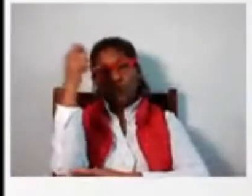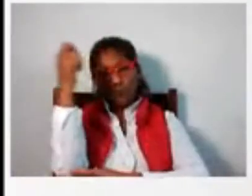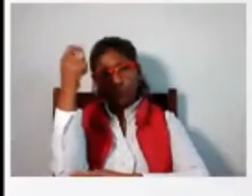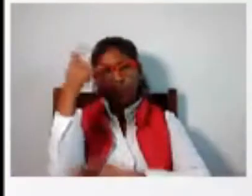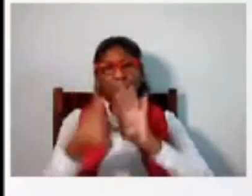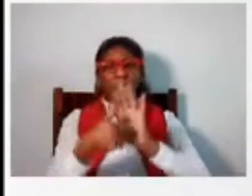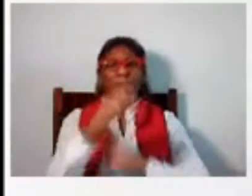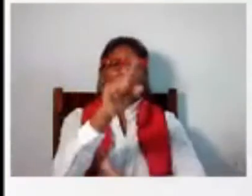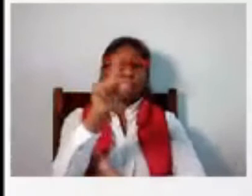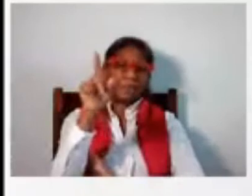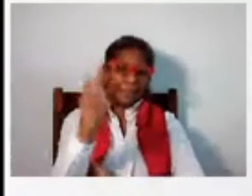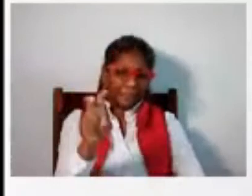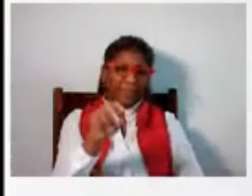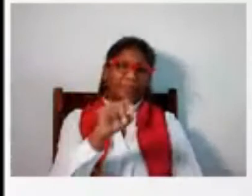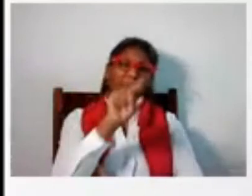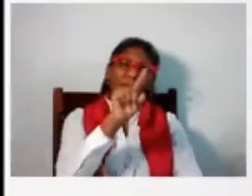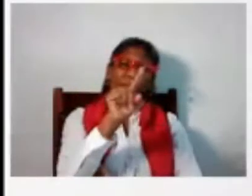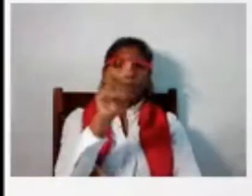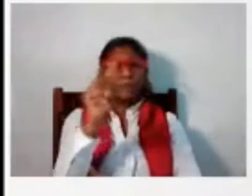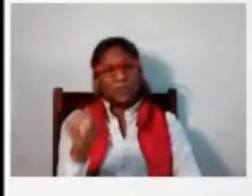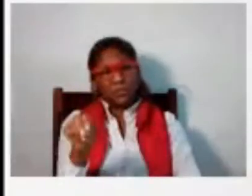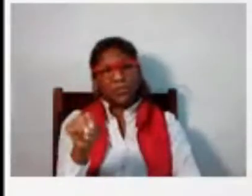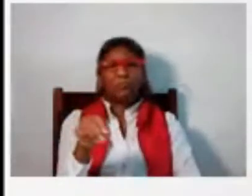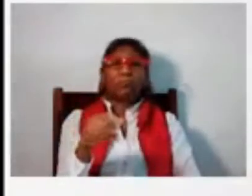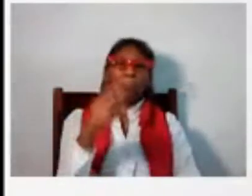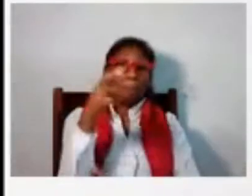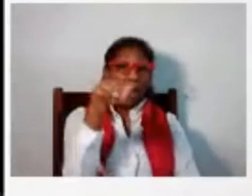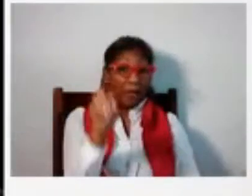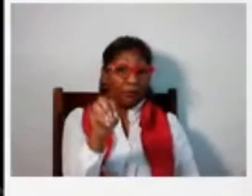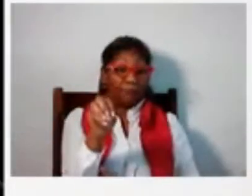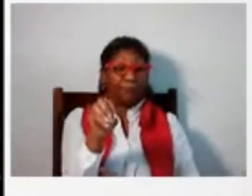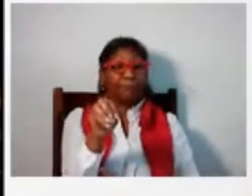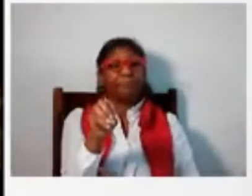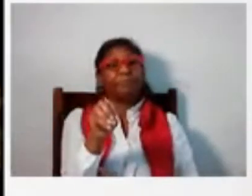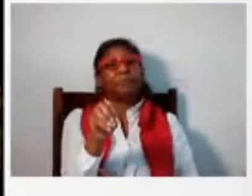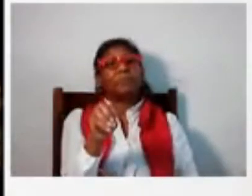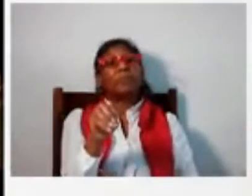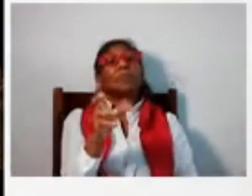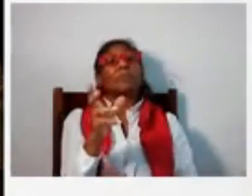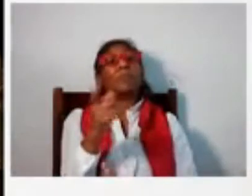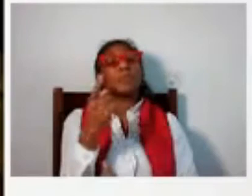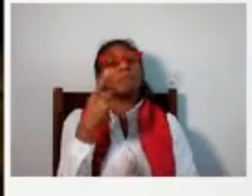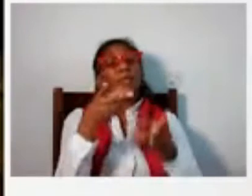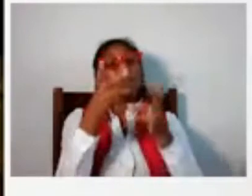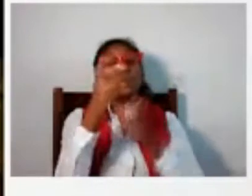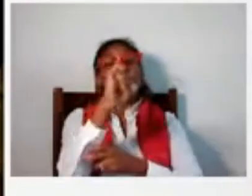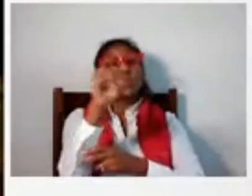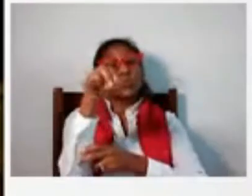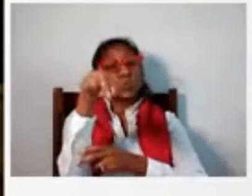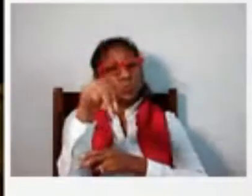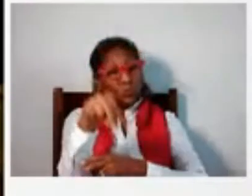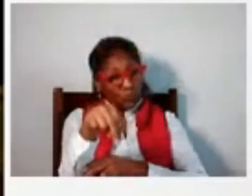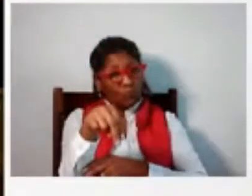em 115, 120 confirmados lá em maio e observamos ao longo do mês de junho o início